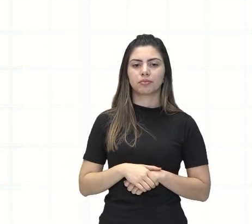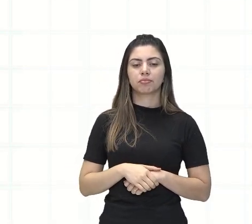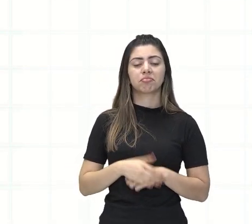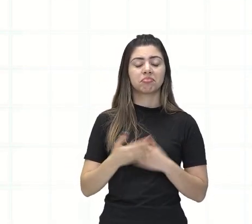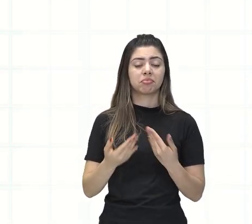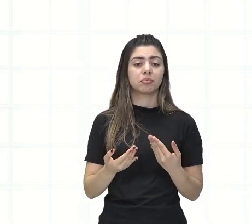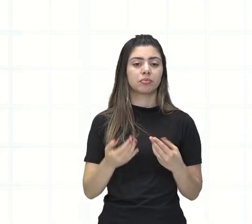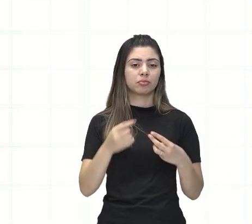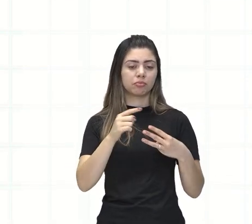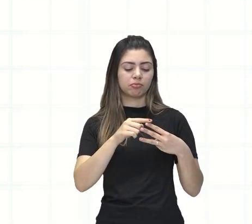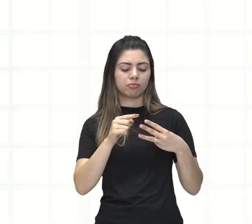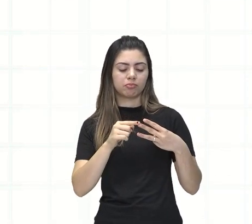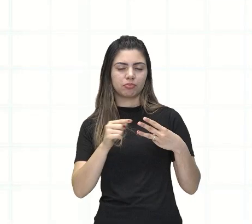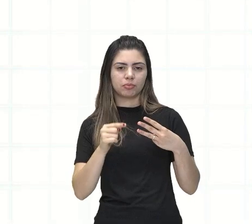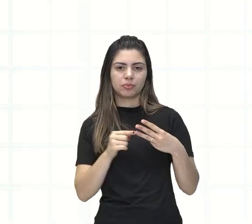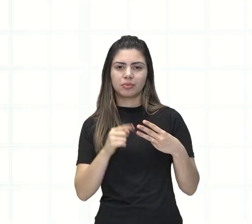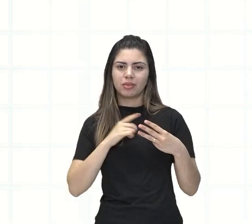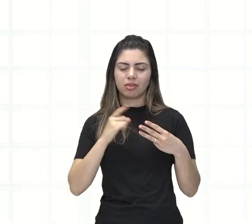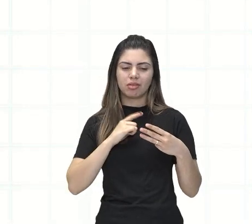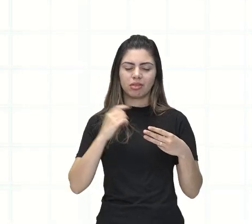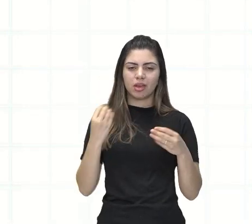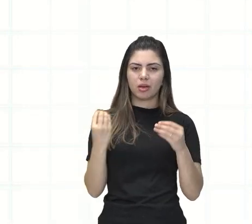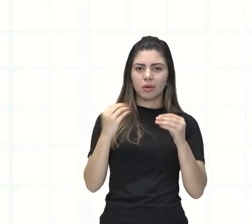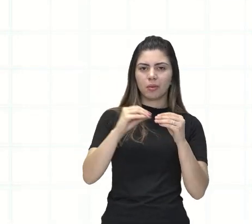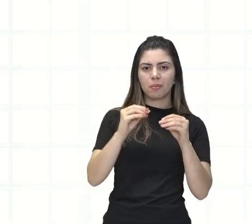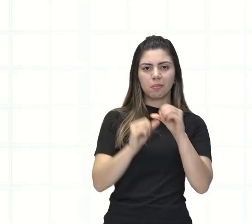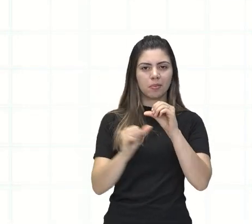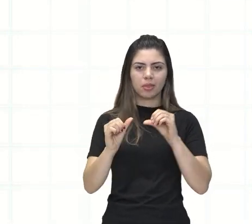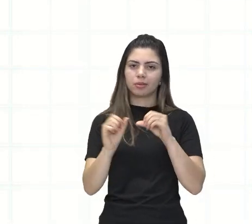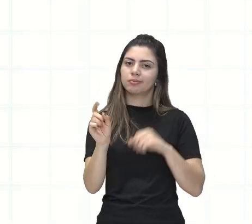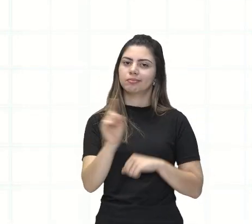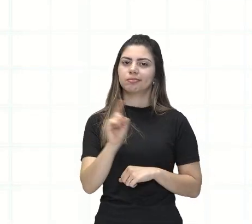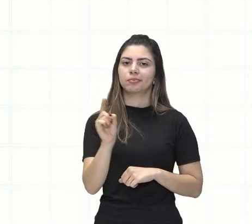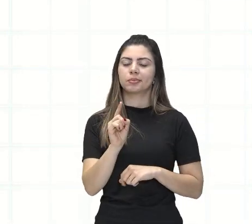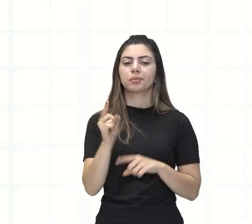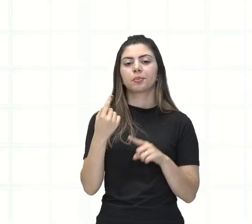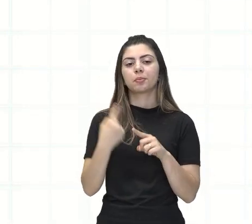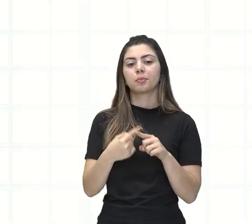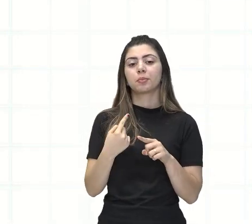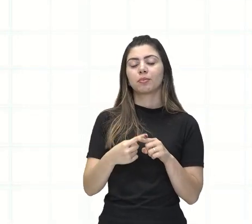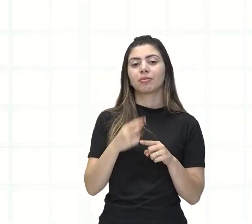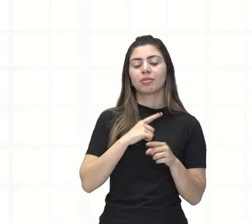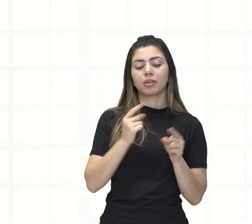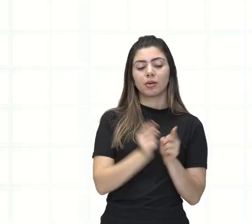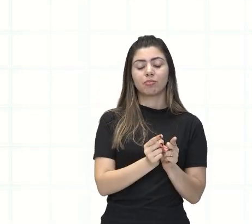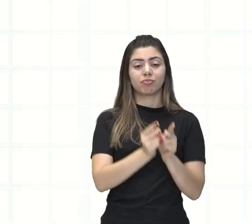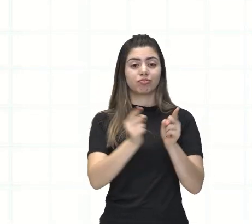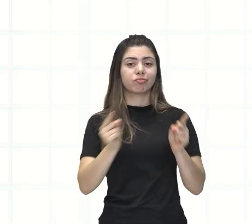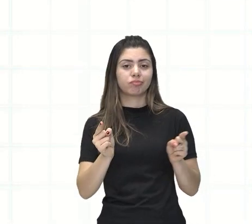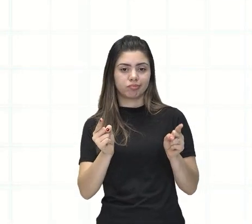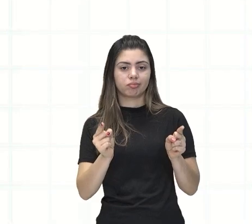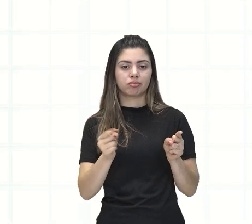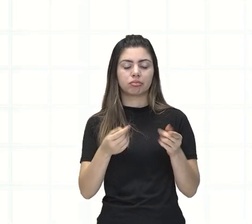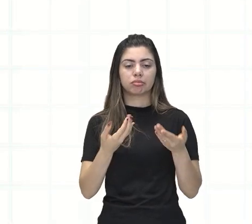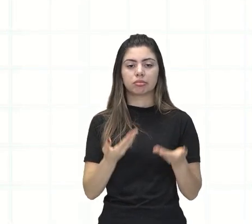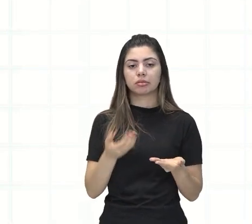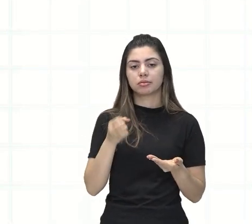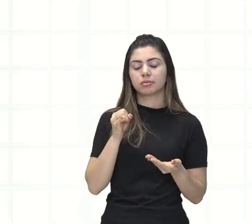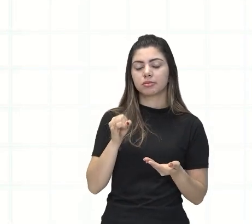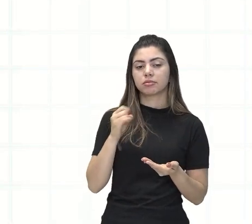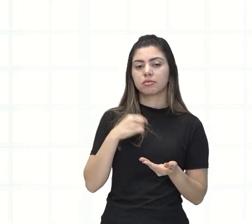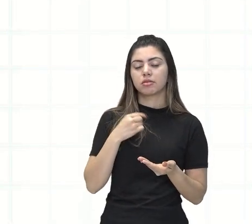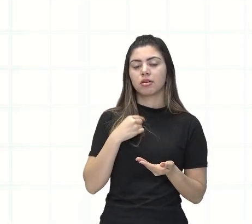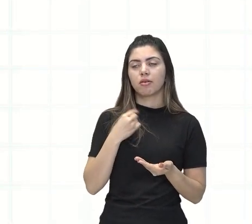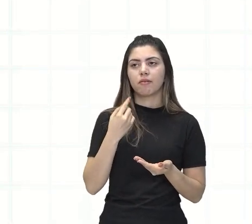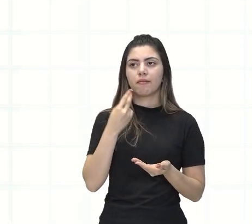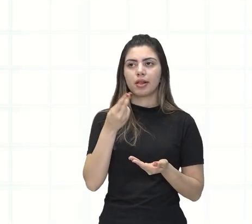Nenhum desses vai receber alteração no finalzinho, porque eles são extensos. Então, se eu quero dizer